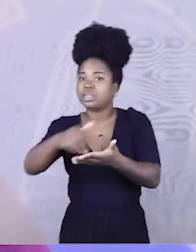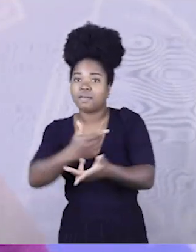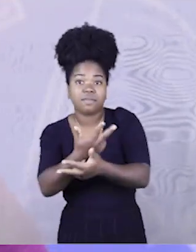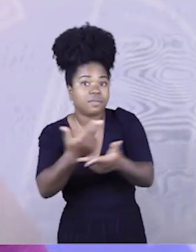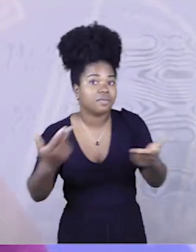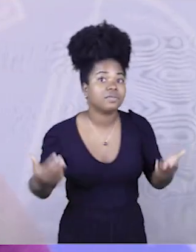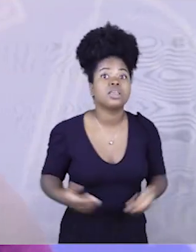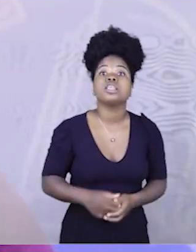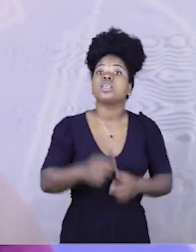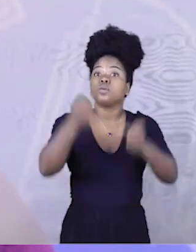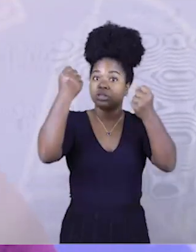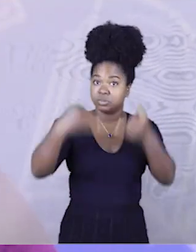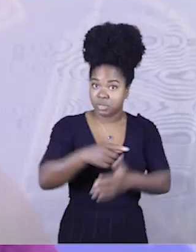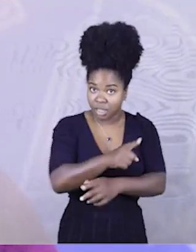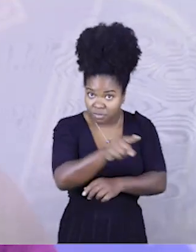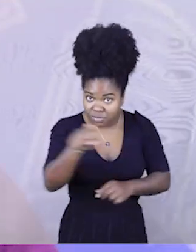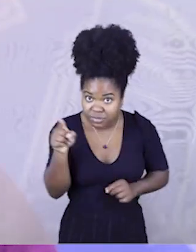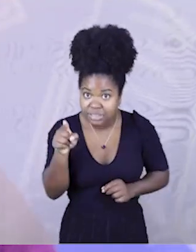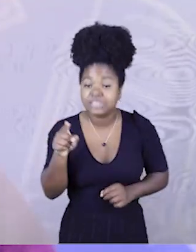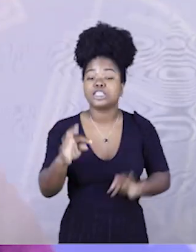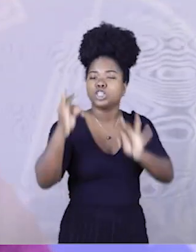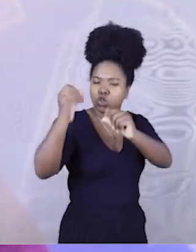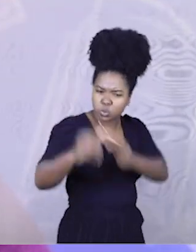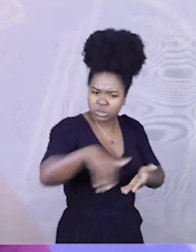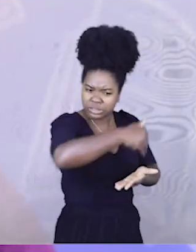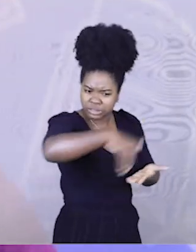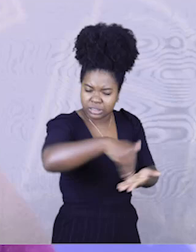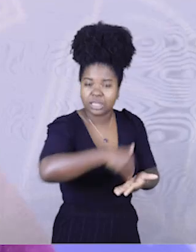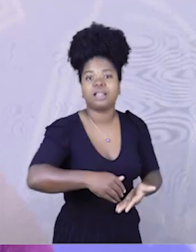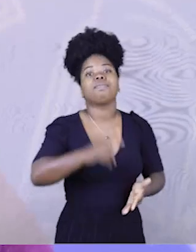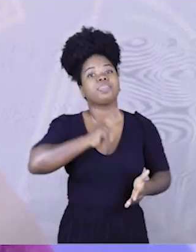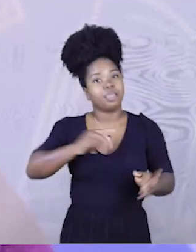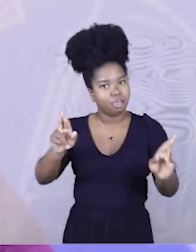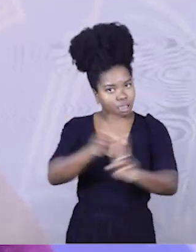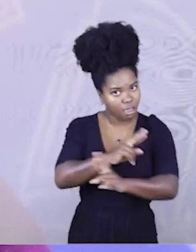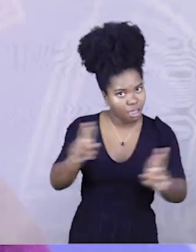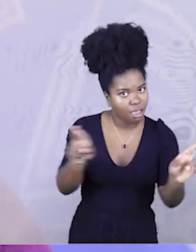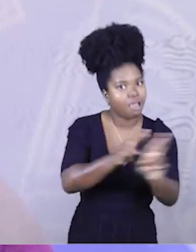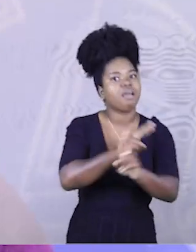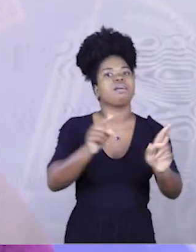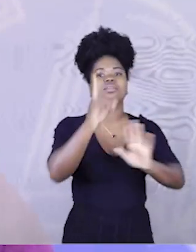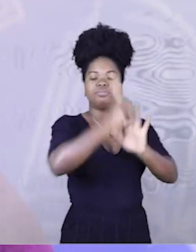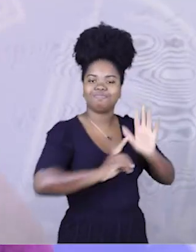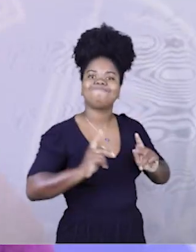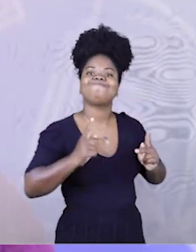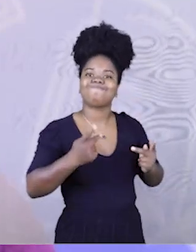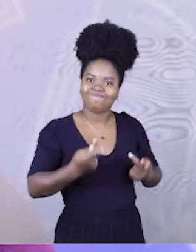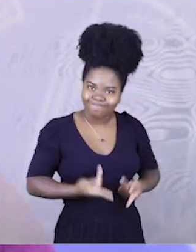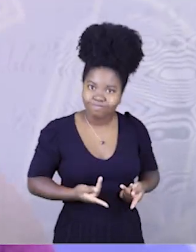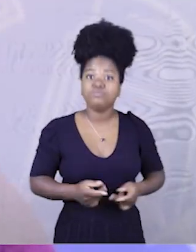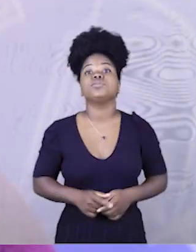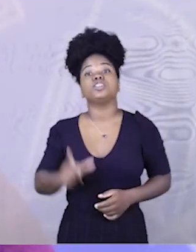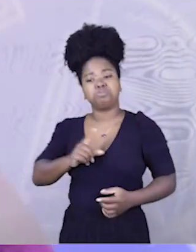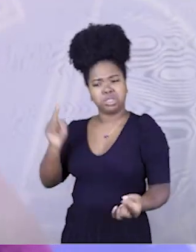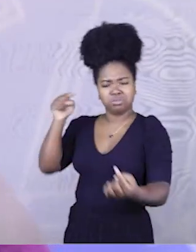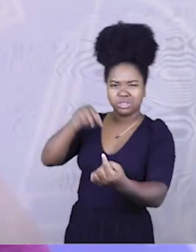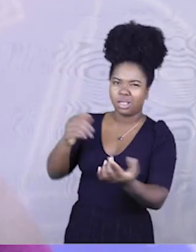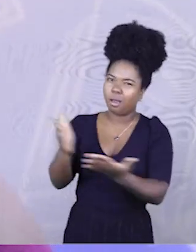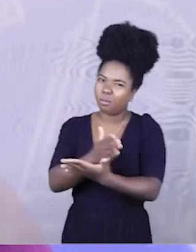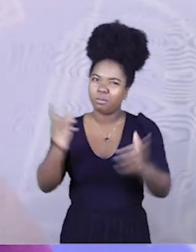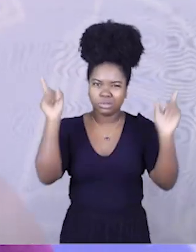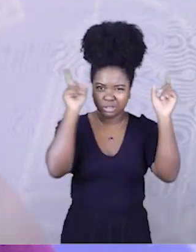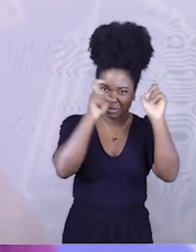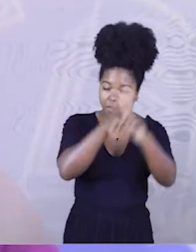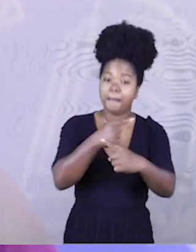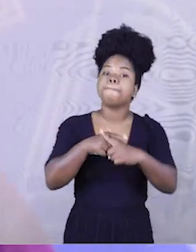órgãos correlatos são executores da política de direitos humanos, né? E ter essas políticas integradas é o nosso maior desafio, mas nós temos trabalhado de maneira